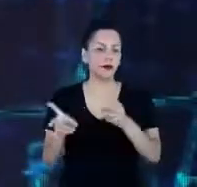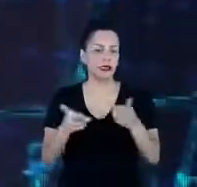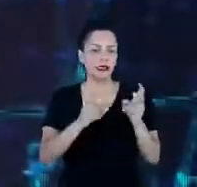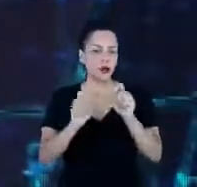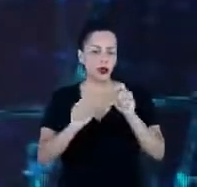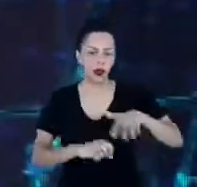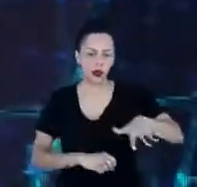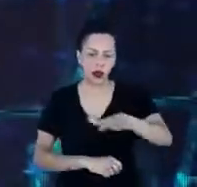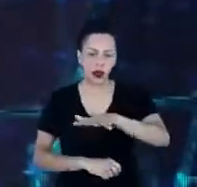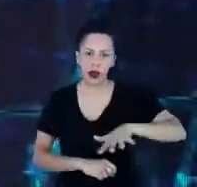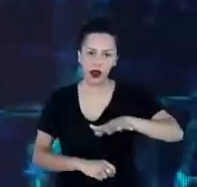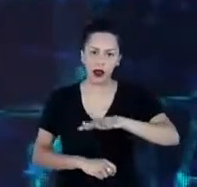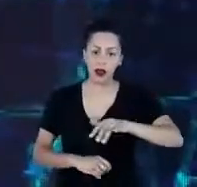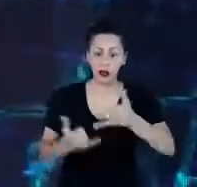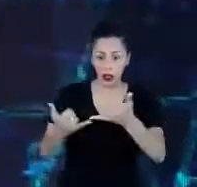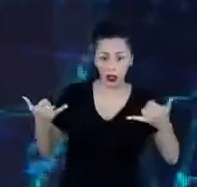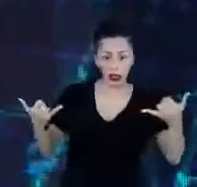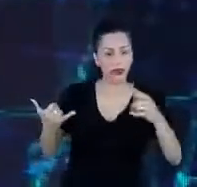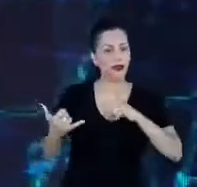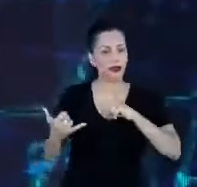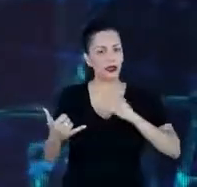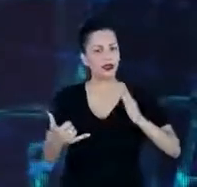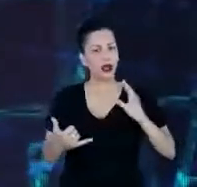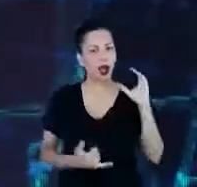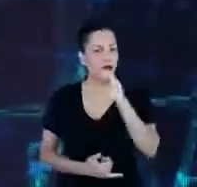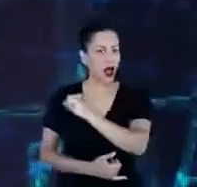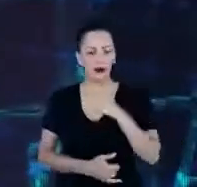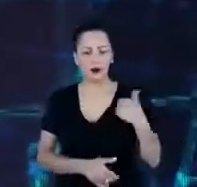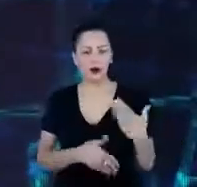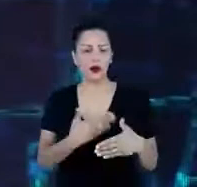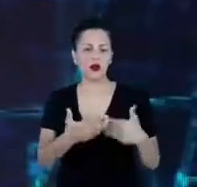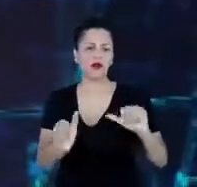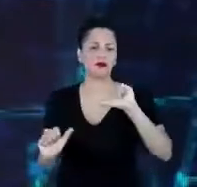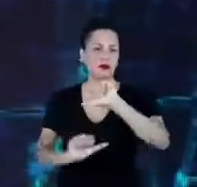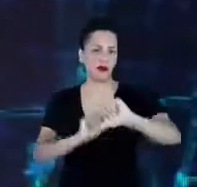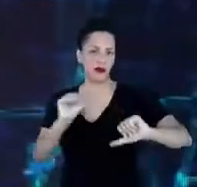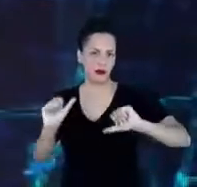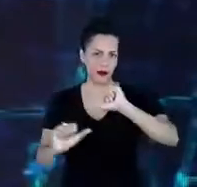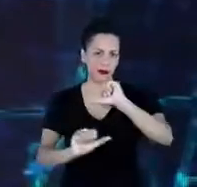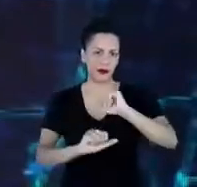elétrico passa por um rápido processo de transformação